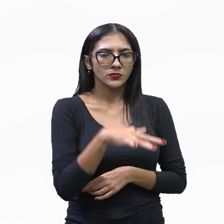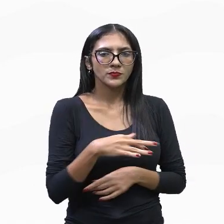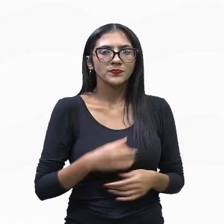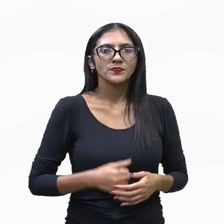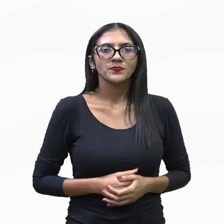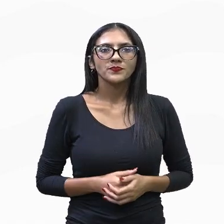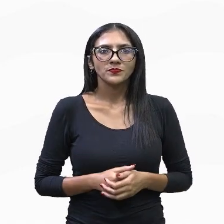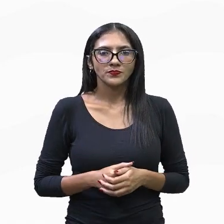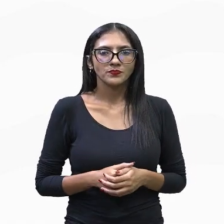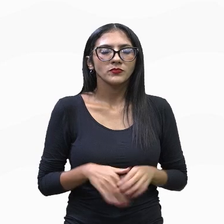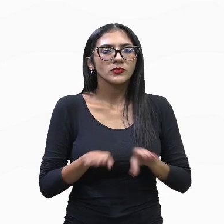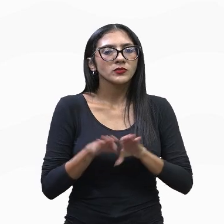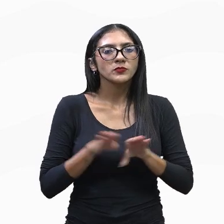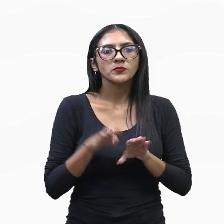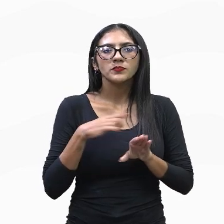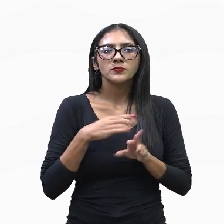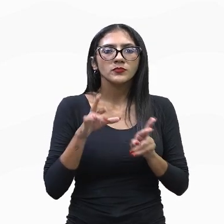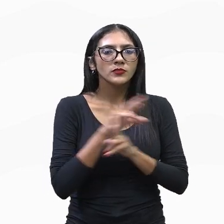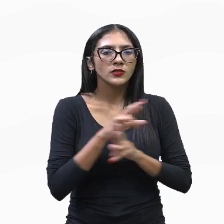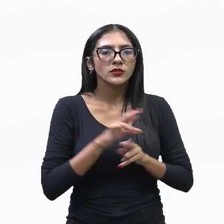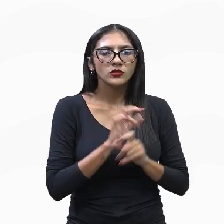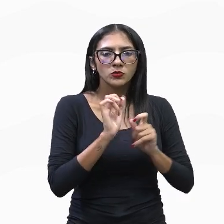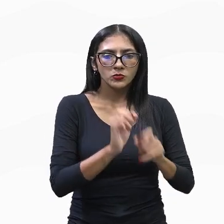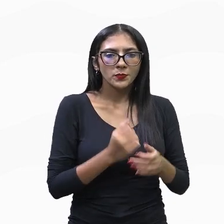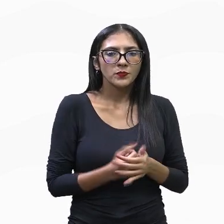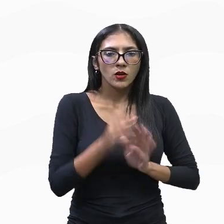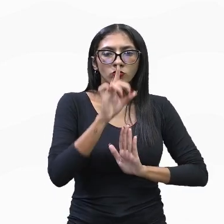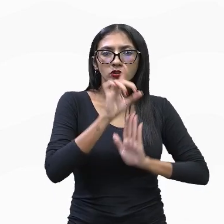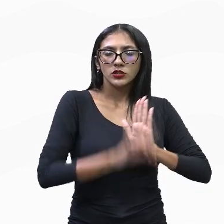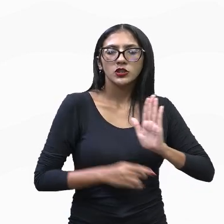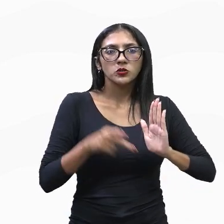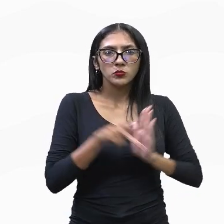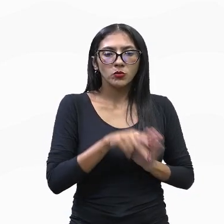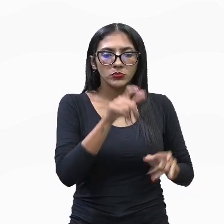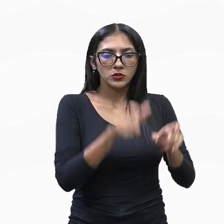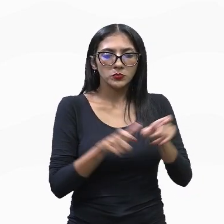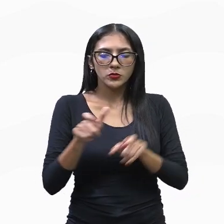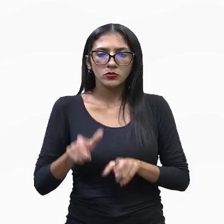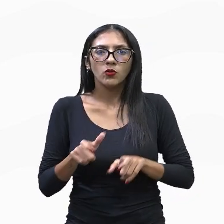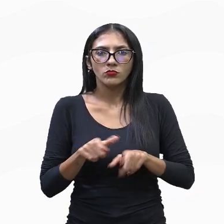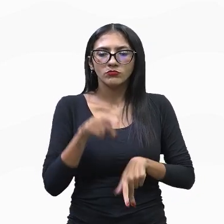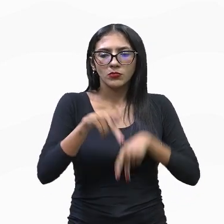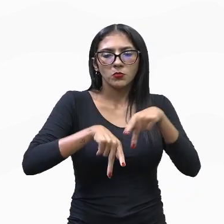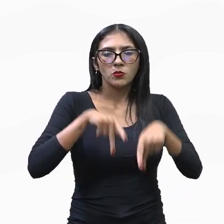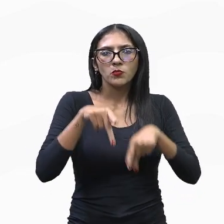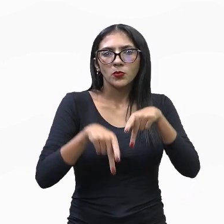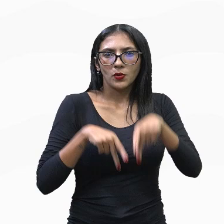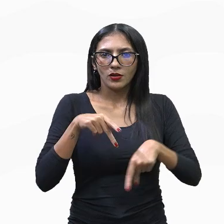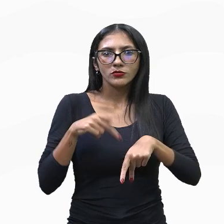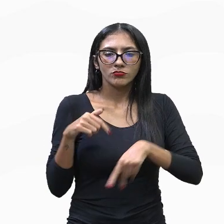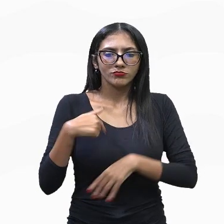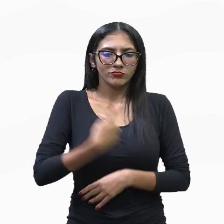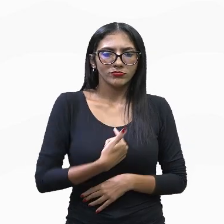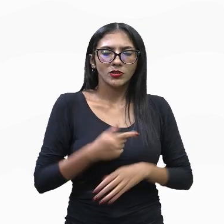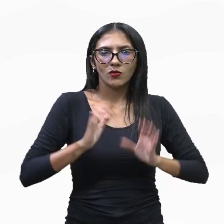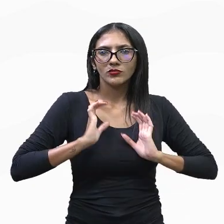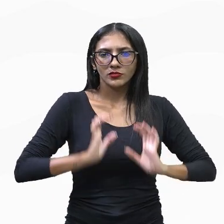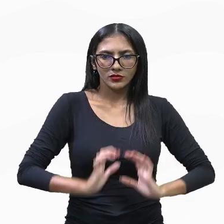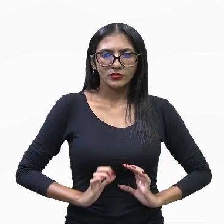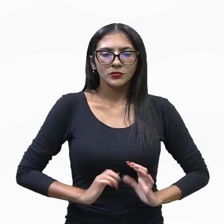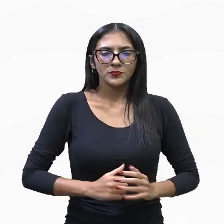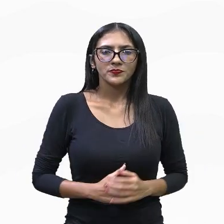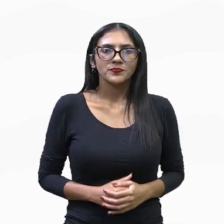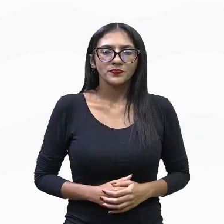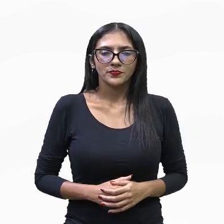organizada, envolvendo também os direitos dos cidadãos, os nossos direitos enquanto cidadãos, ok? E